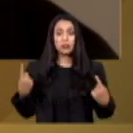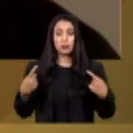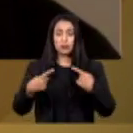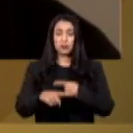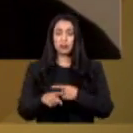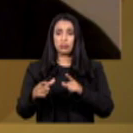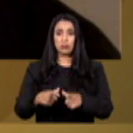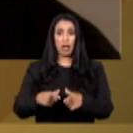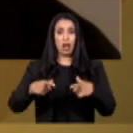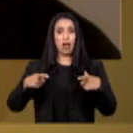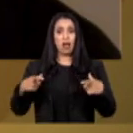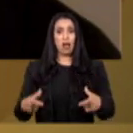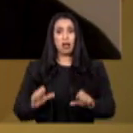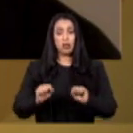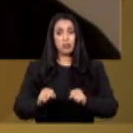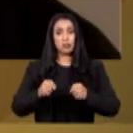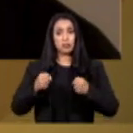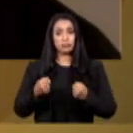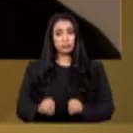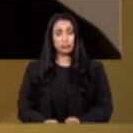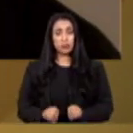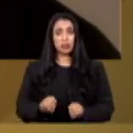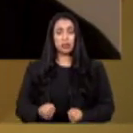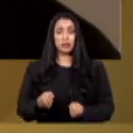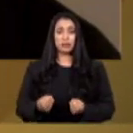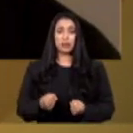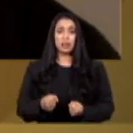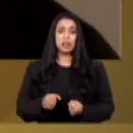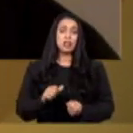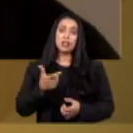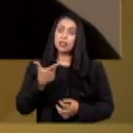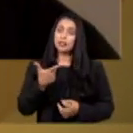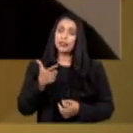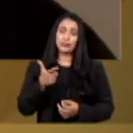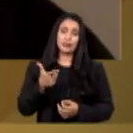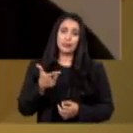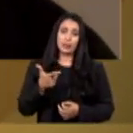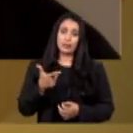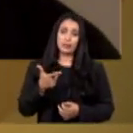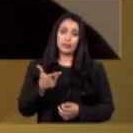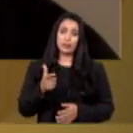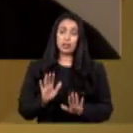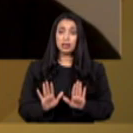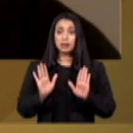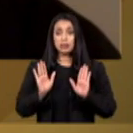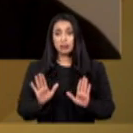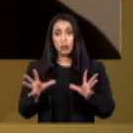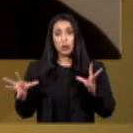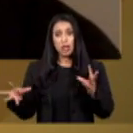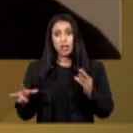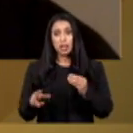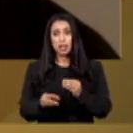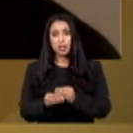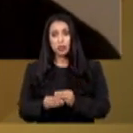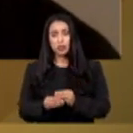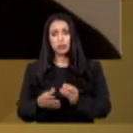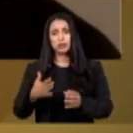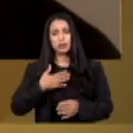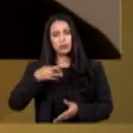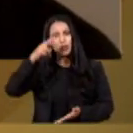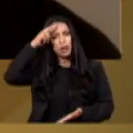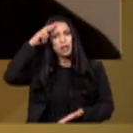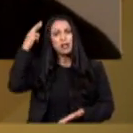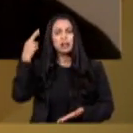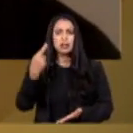ea ampla defesa o ponto 4 claramente deixando fazer ou seja excelências em conclusão eu tenho